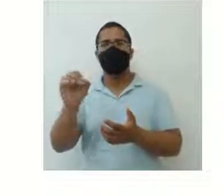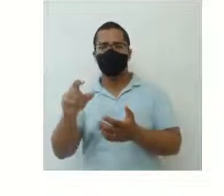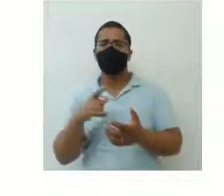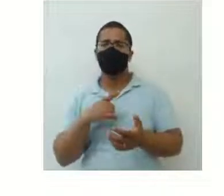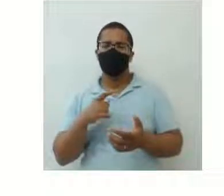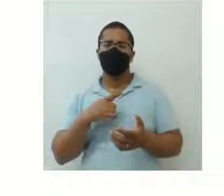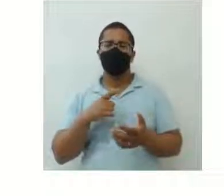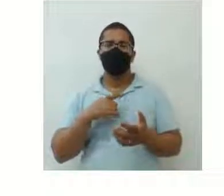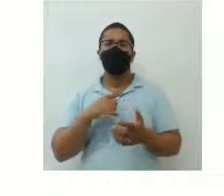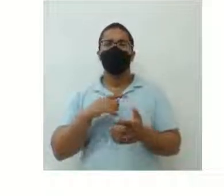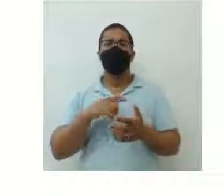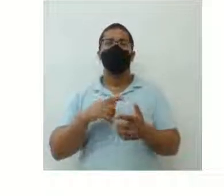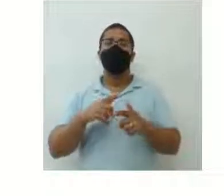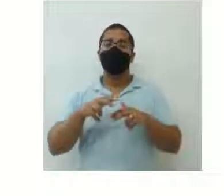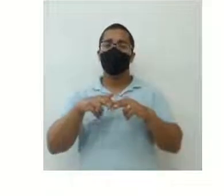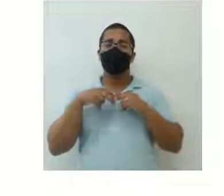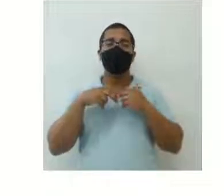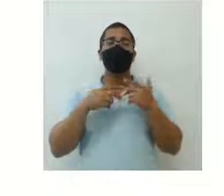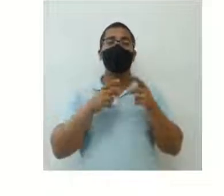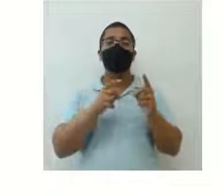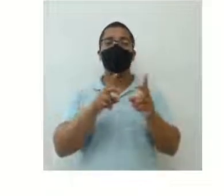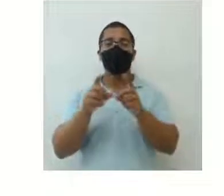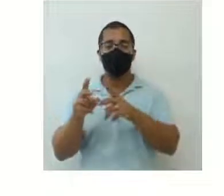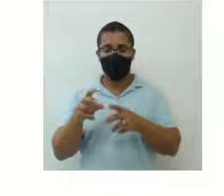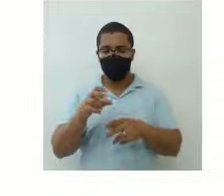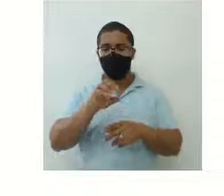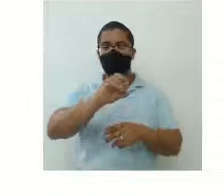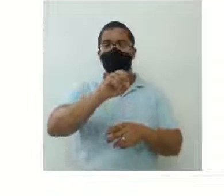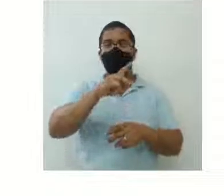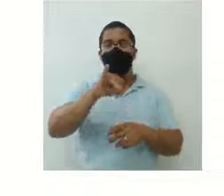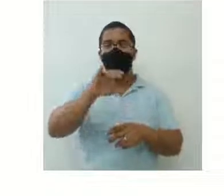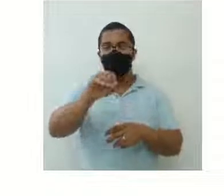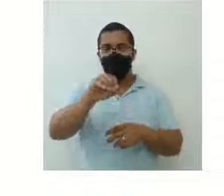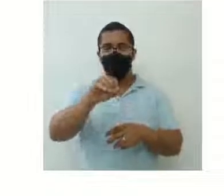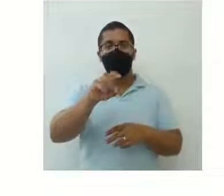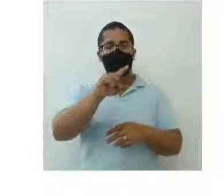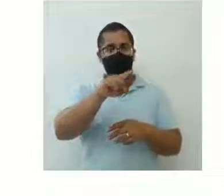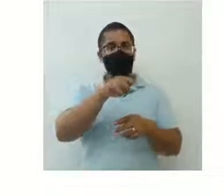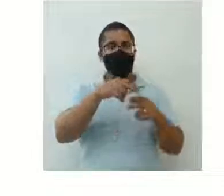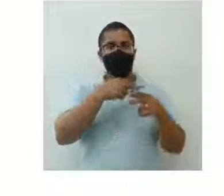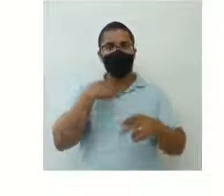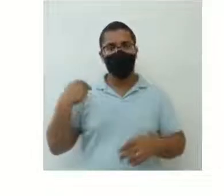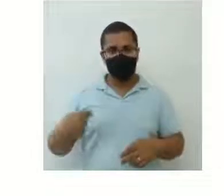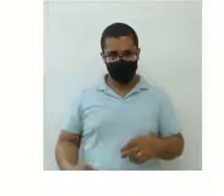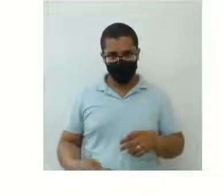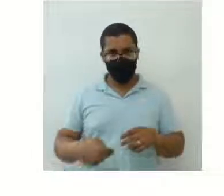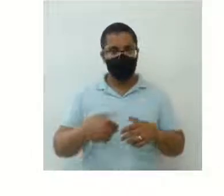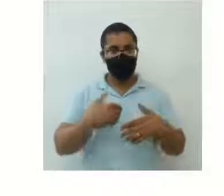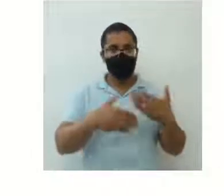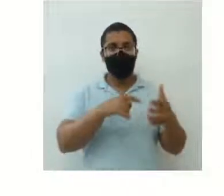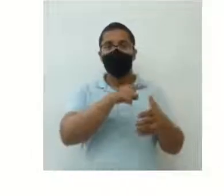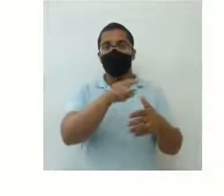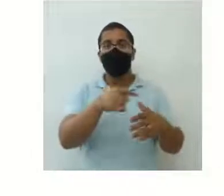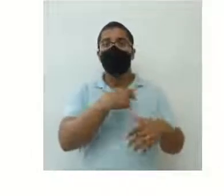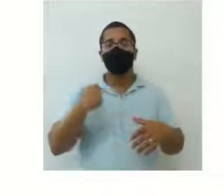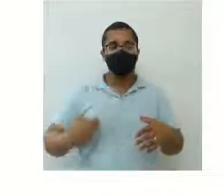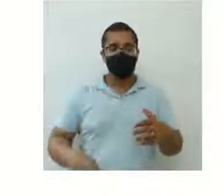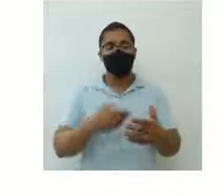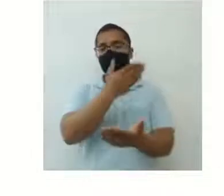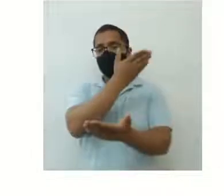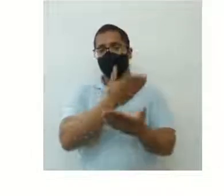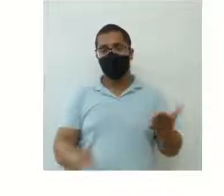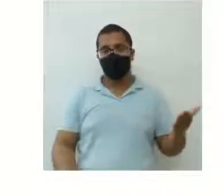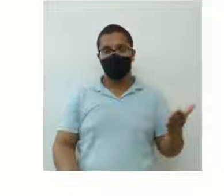por conta da venda do ópio na China. Os chineses foram o que? Foram derrotados, primeiramente,